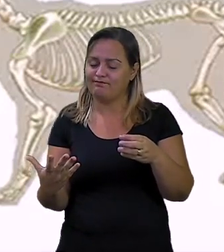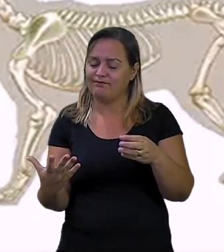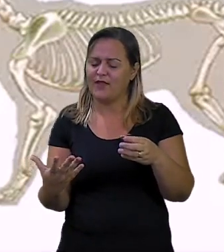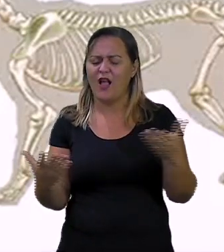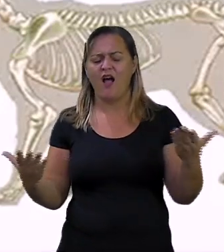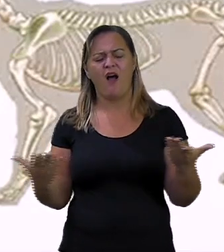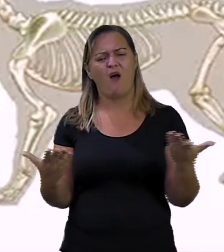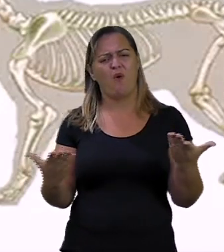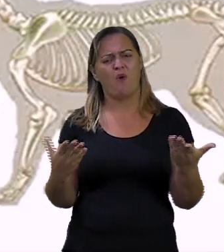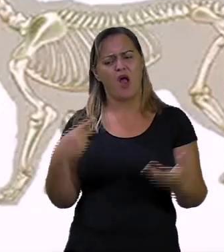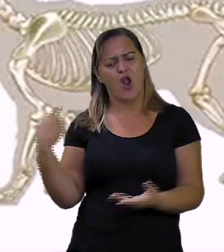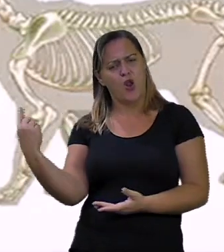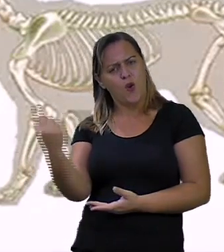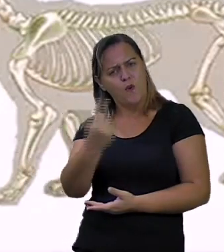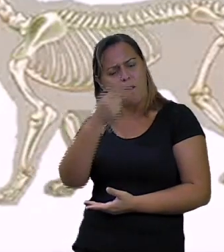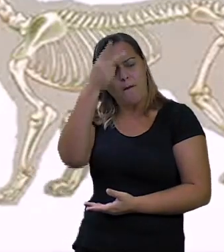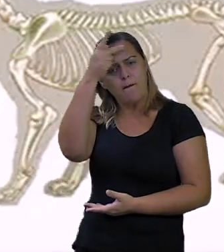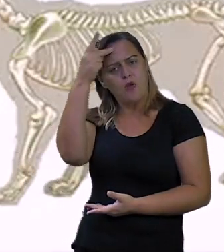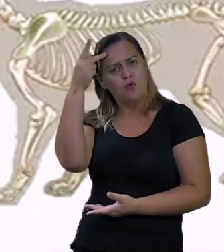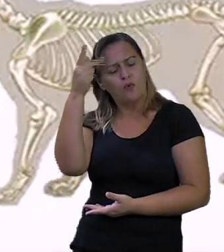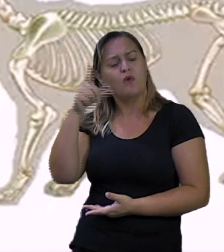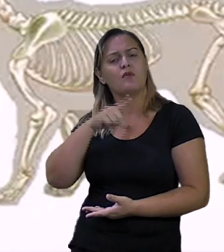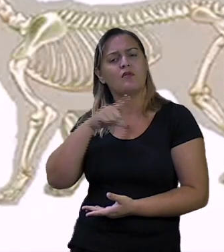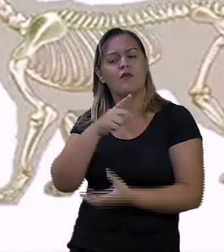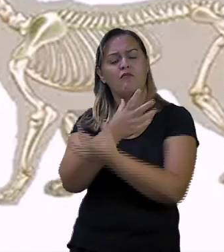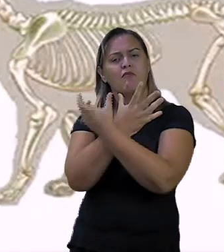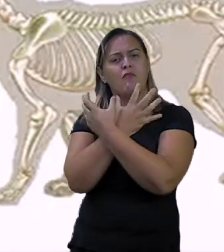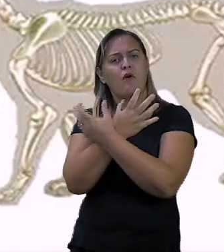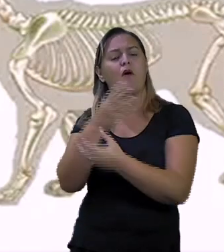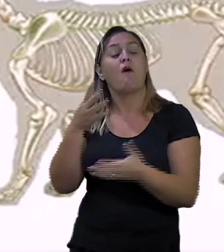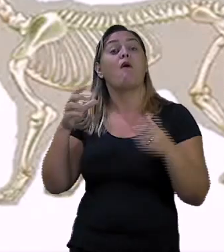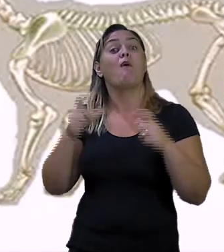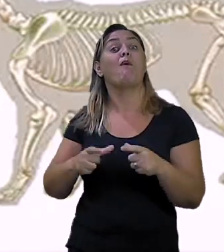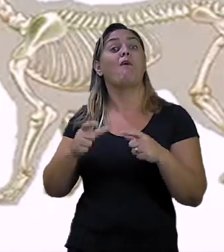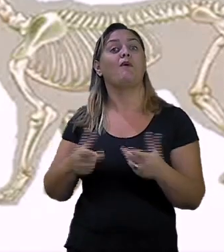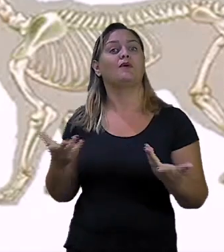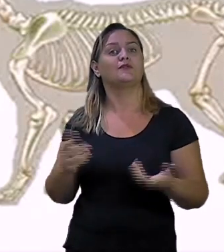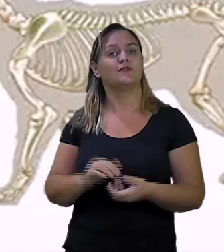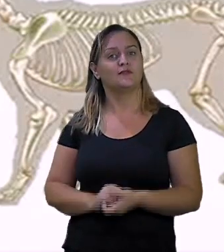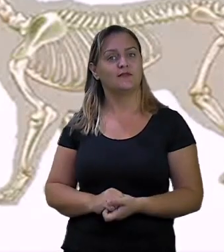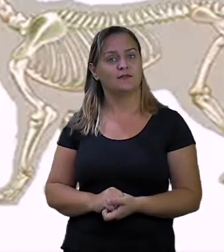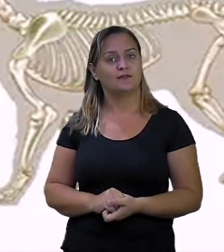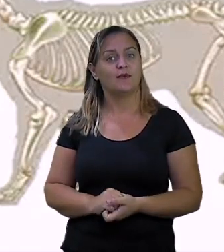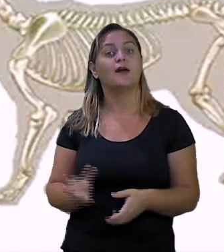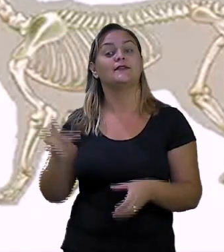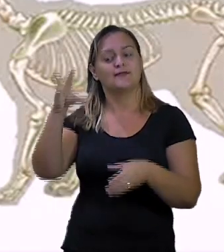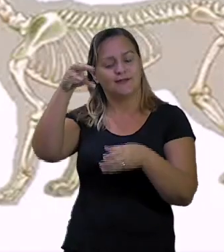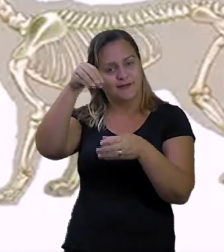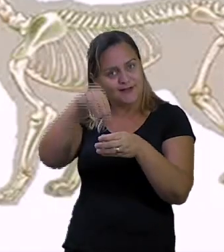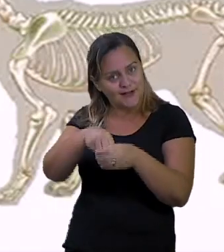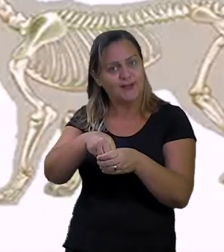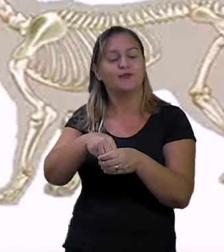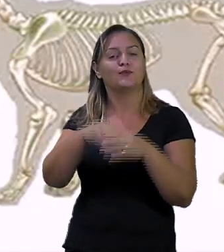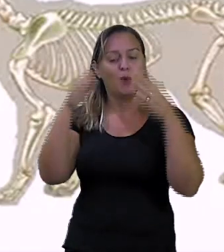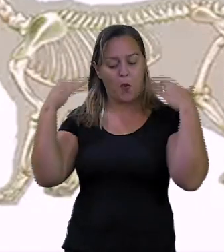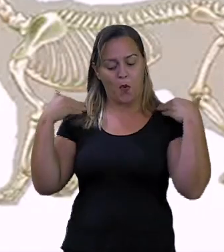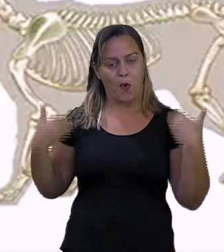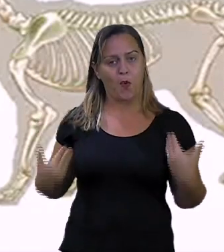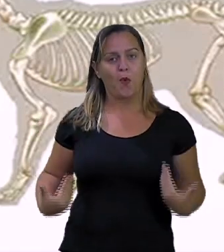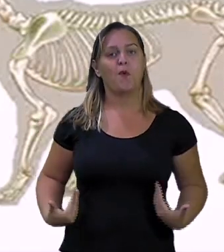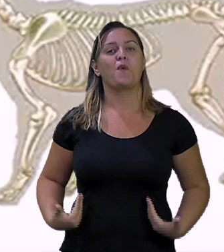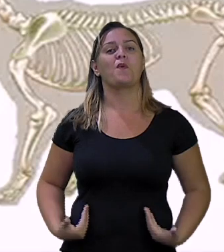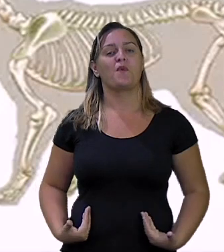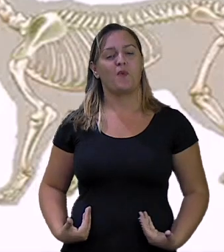onde que tá o nosso esqueleto não é interno não está dentro do nosso corpo como quem